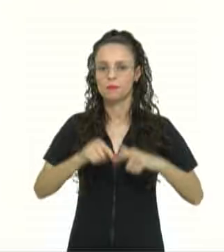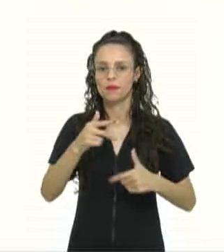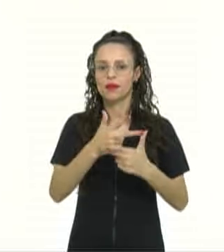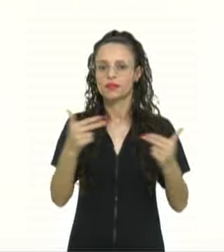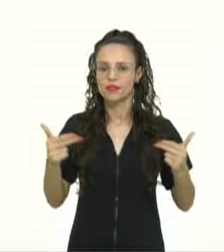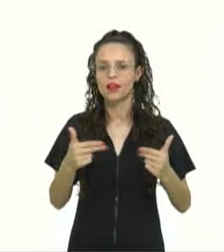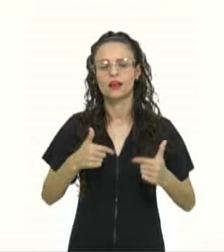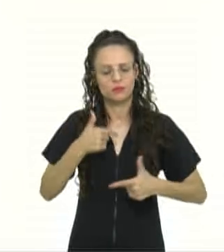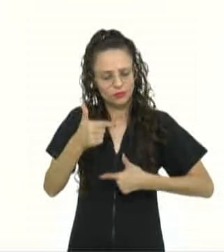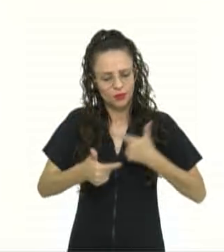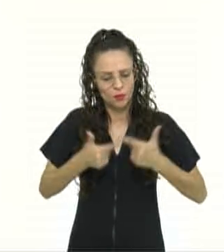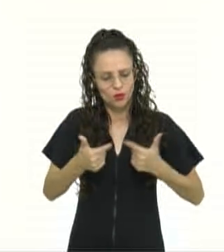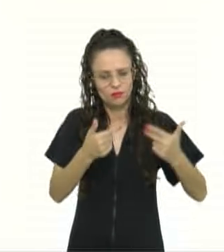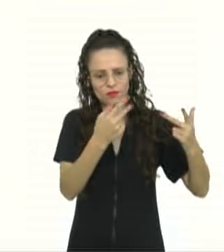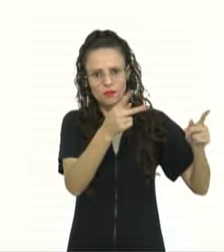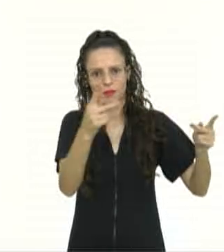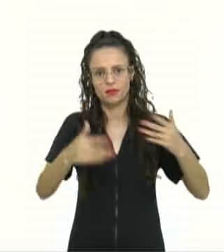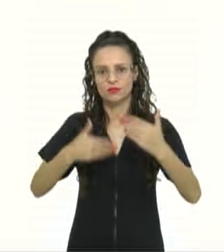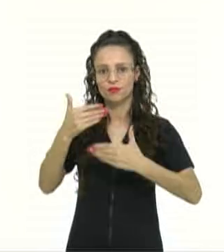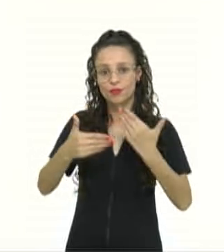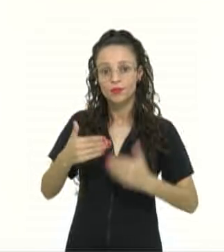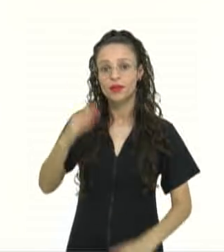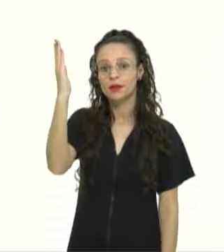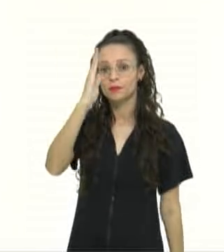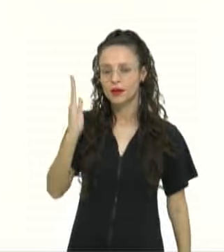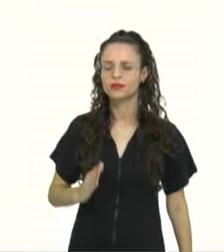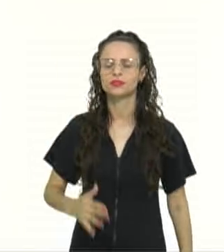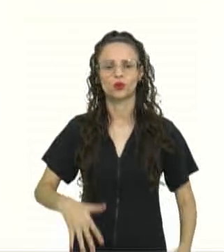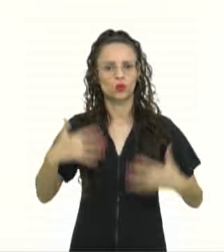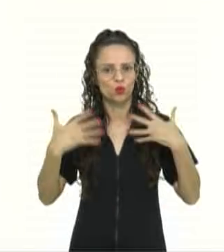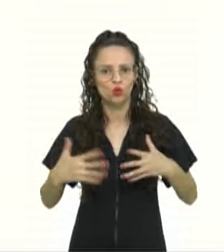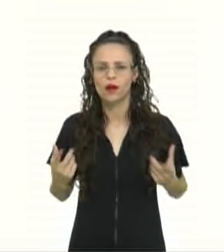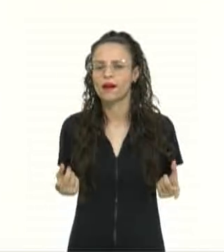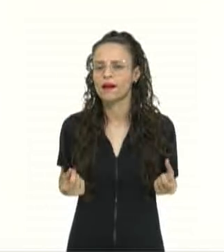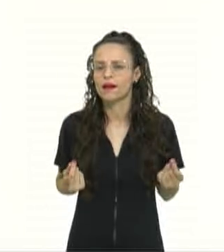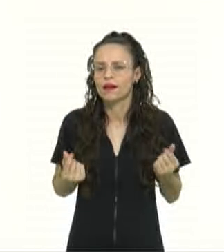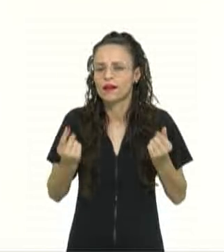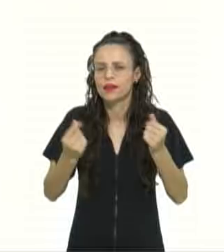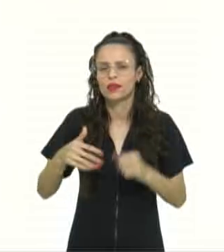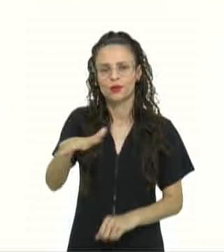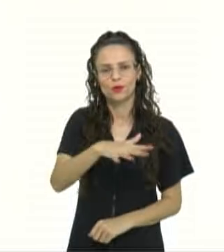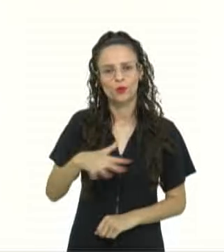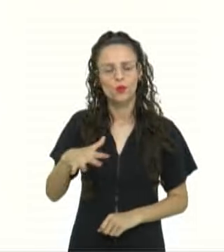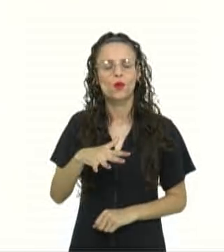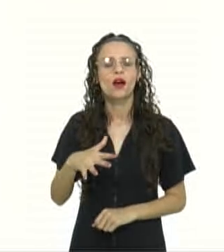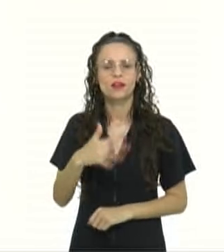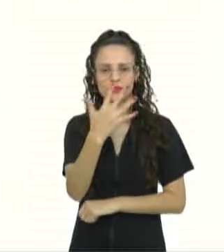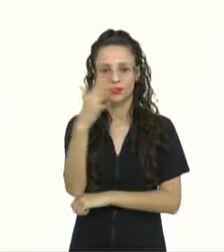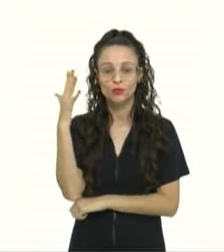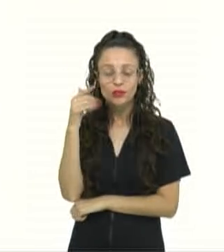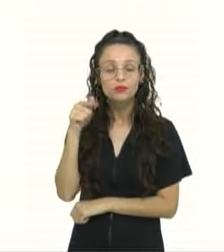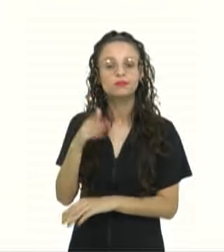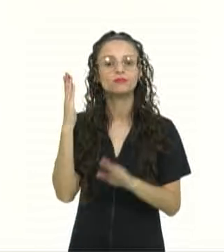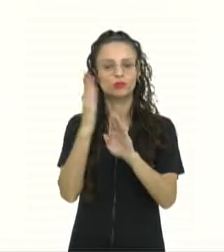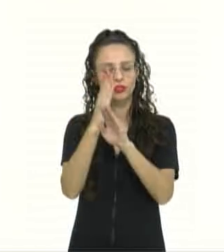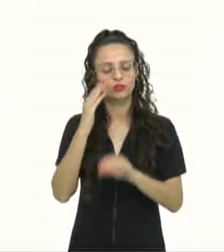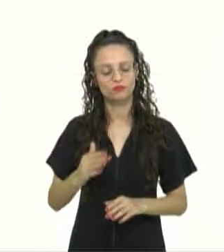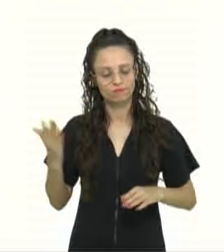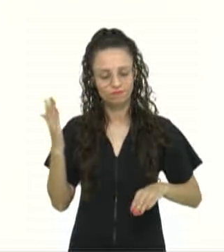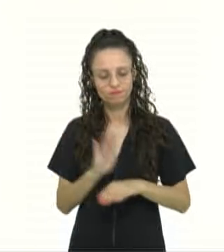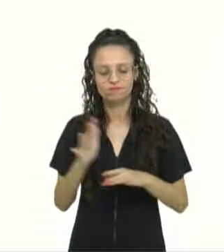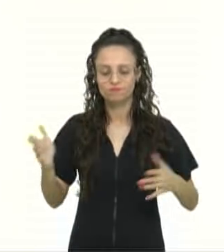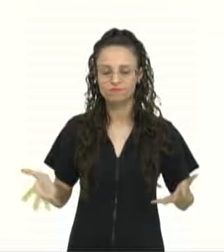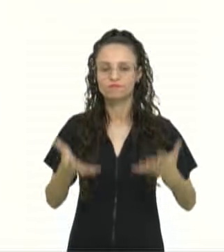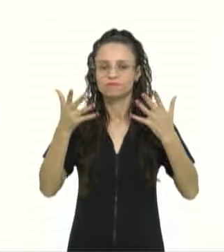para suas atividades. O Brasil é rico em recursos naturais e esse fato contribui positivamente